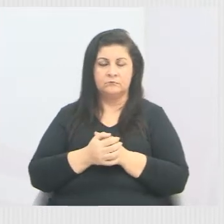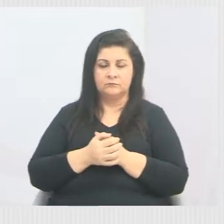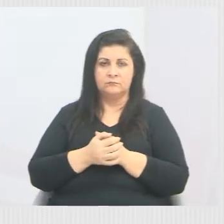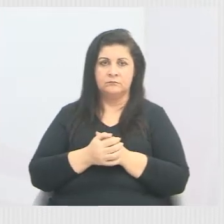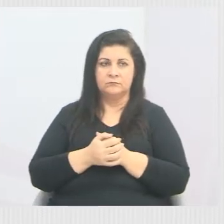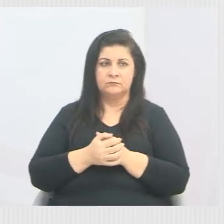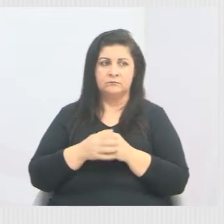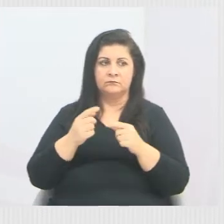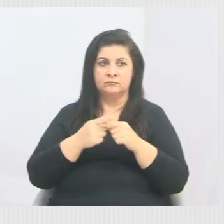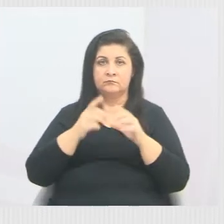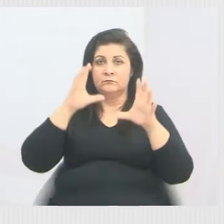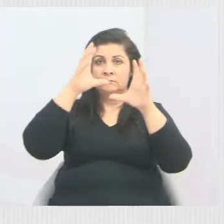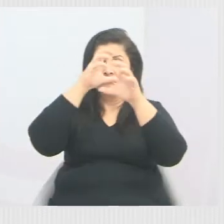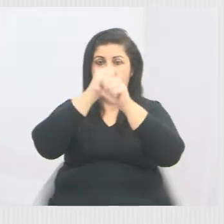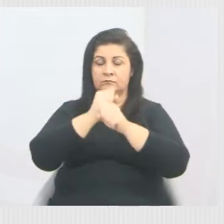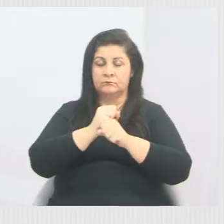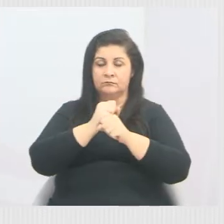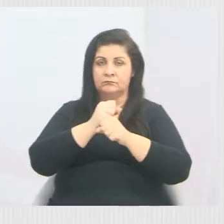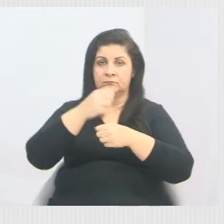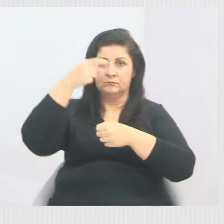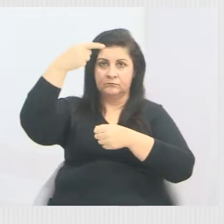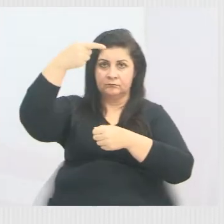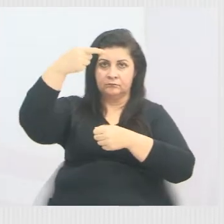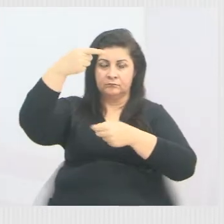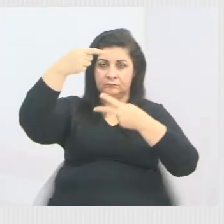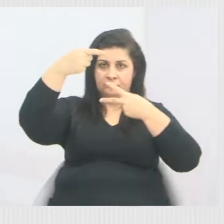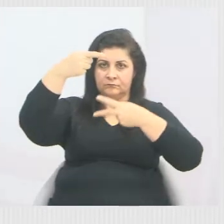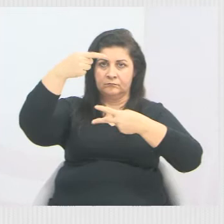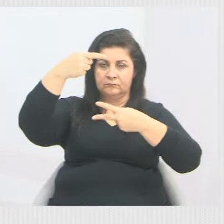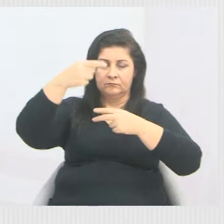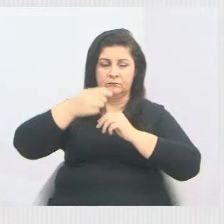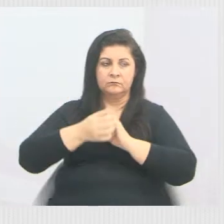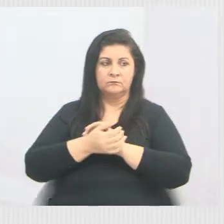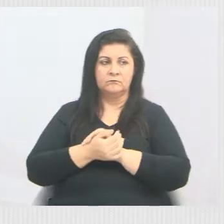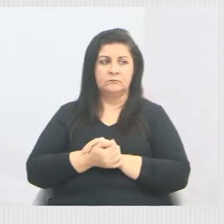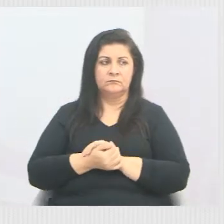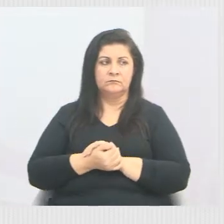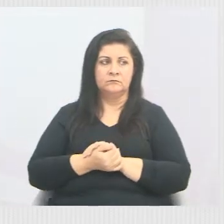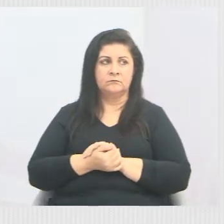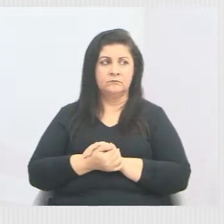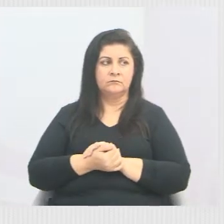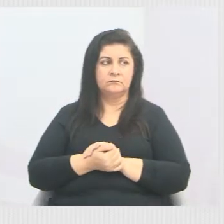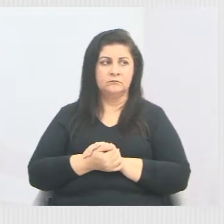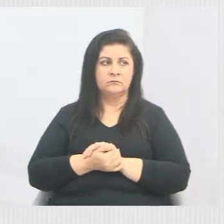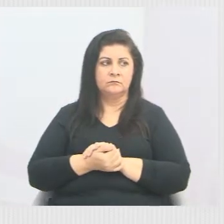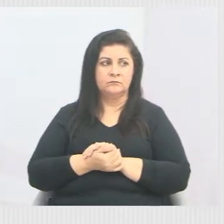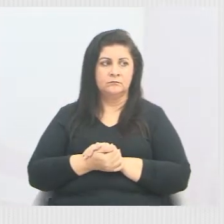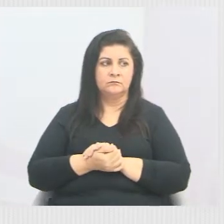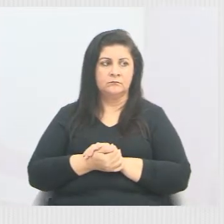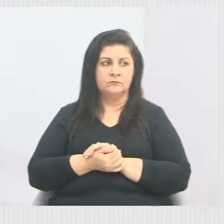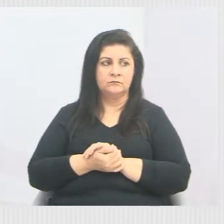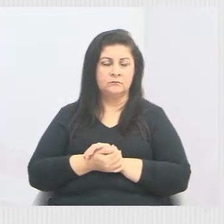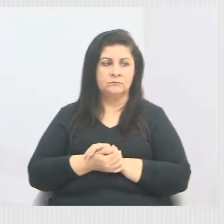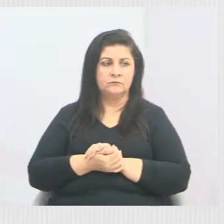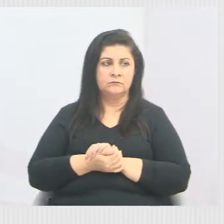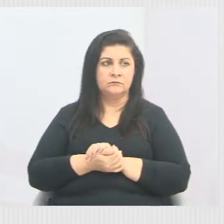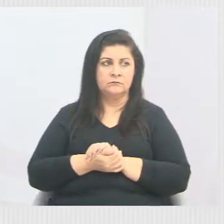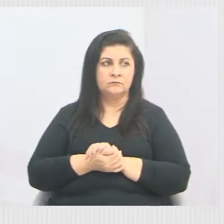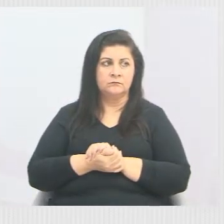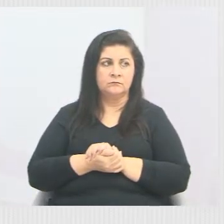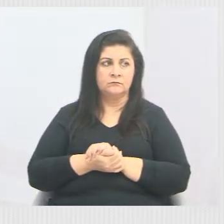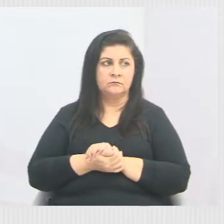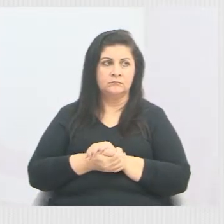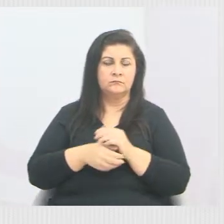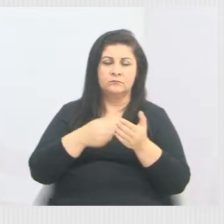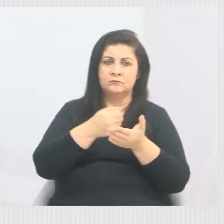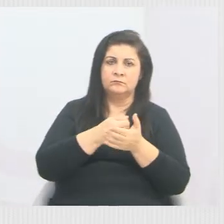vai ser a soma do quadro anterior com esse quadro agora também, tá? Então, aqui eu tenho outras contas, como encargos especiais,